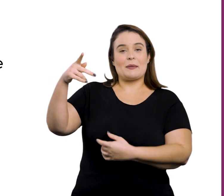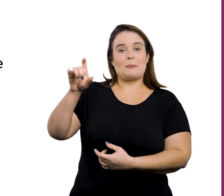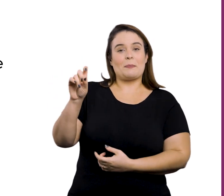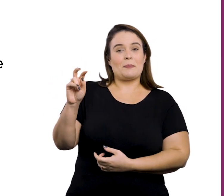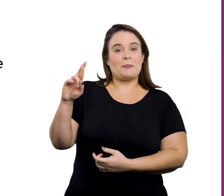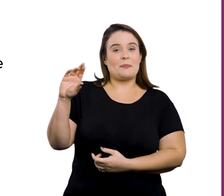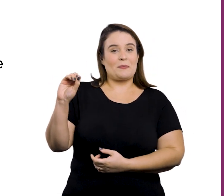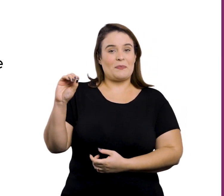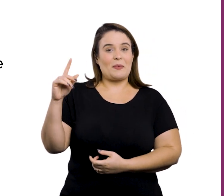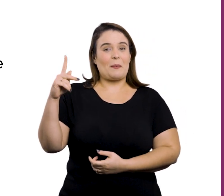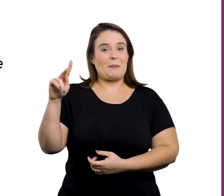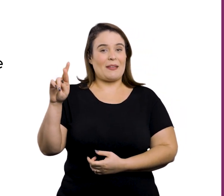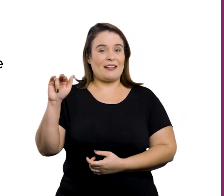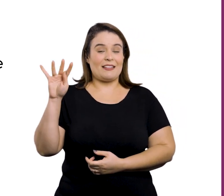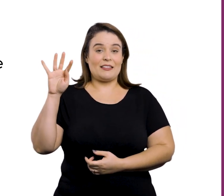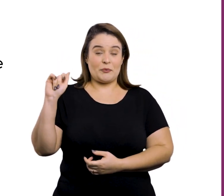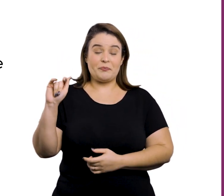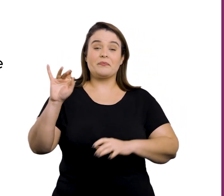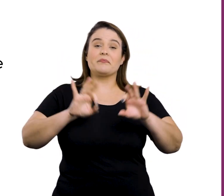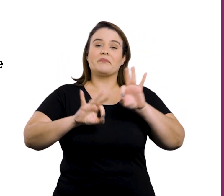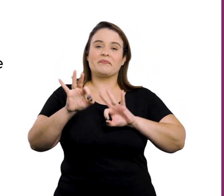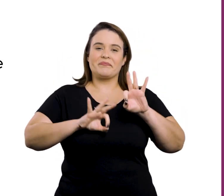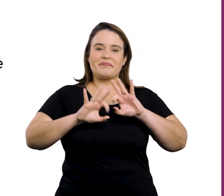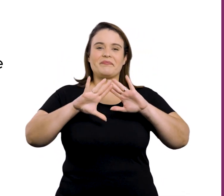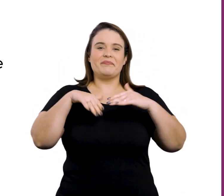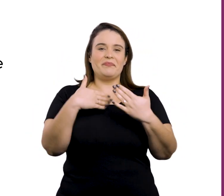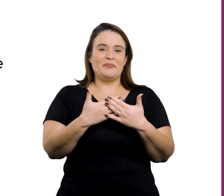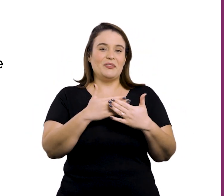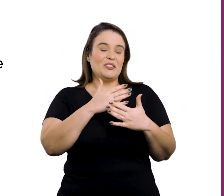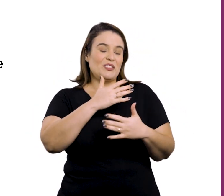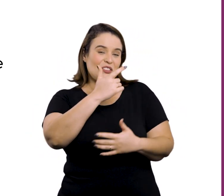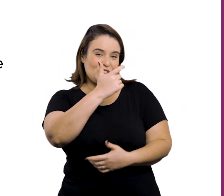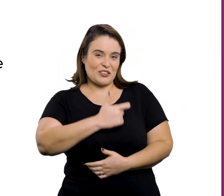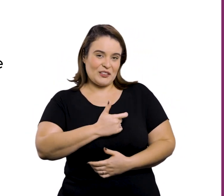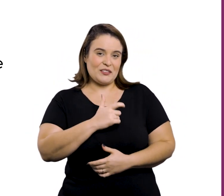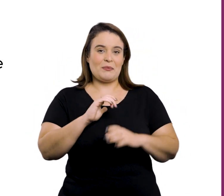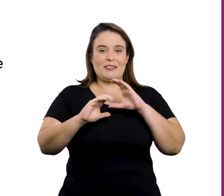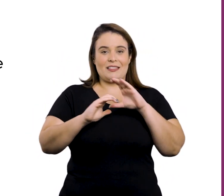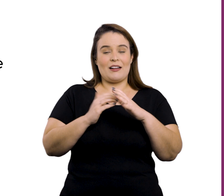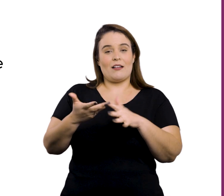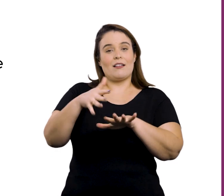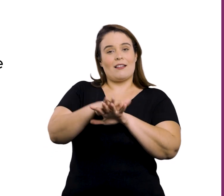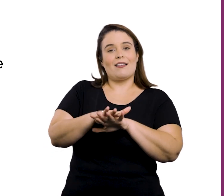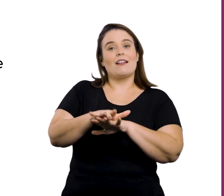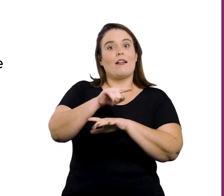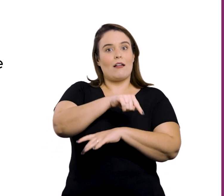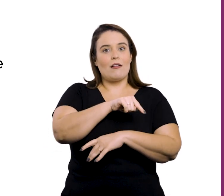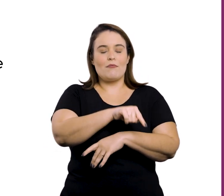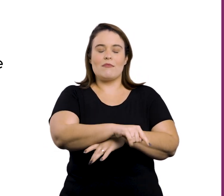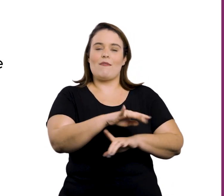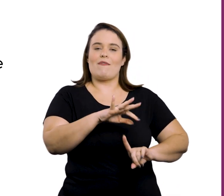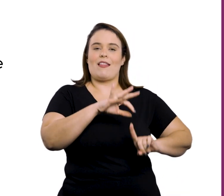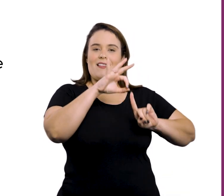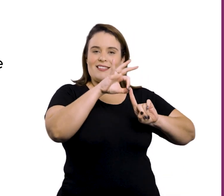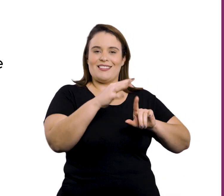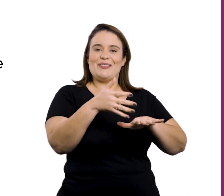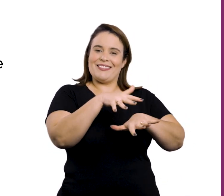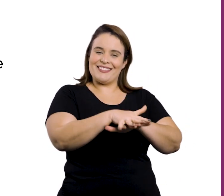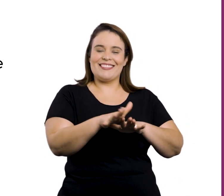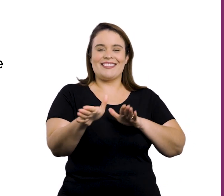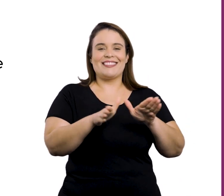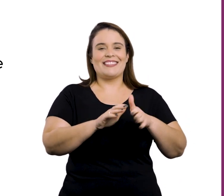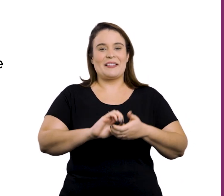tema, Pedro Prata, coordenador da Escola de Gente, Comunicação e Inclusão, Organização Referência em Inclusão